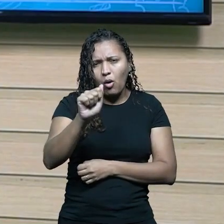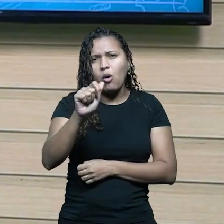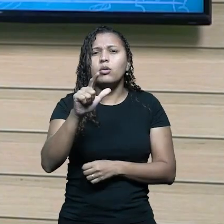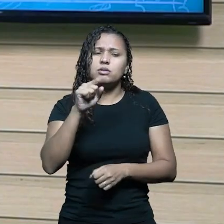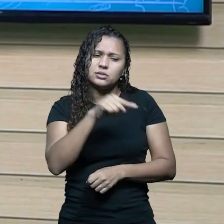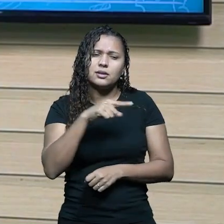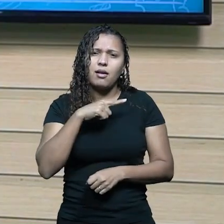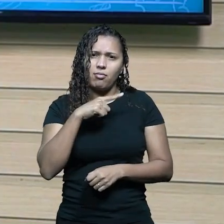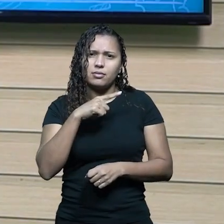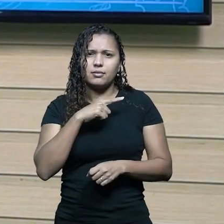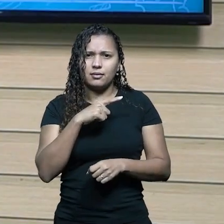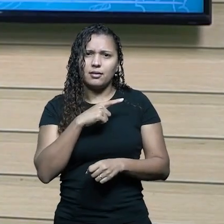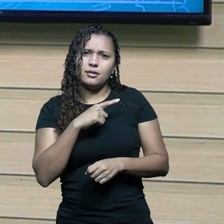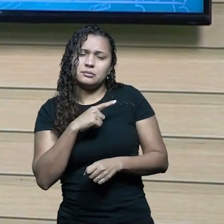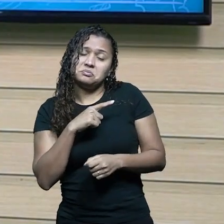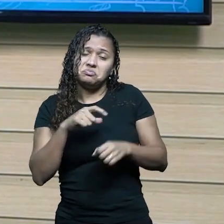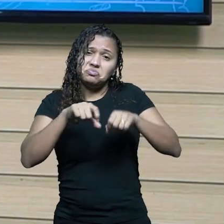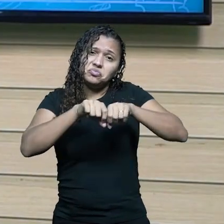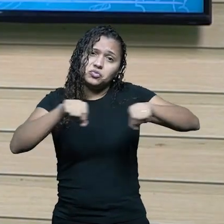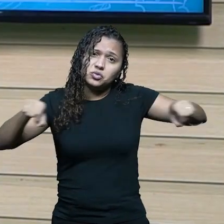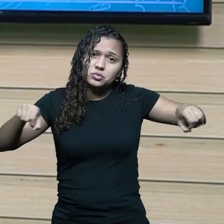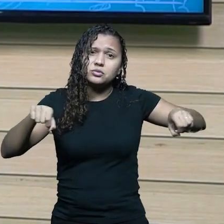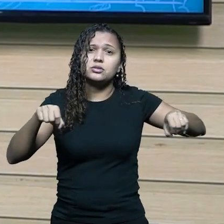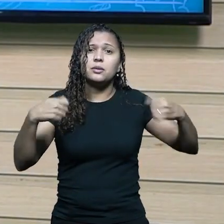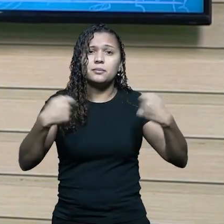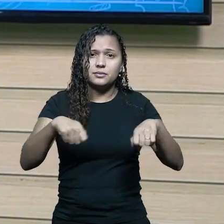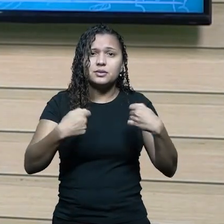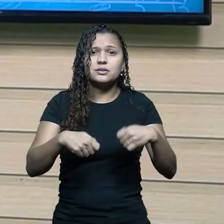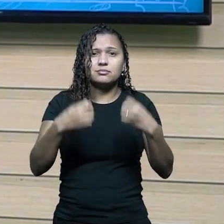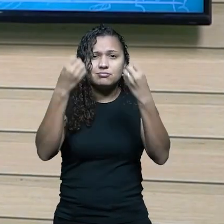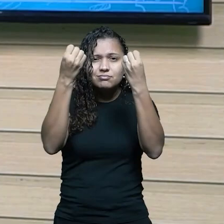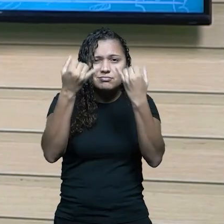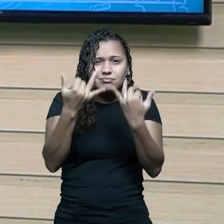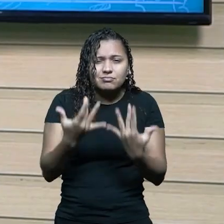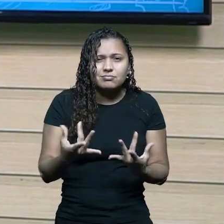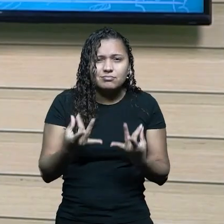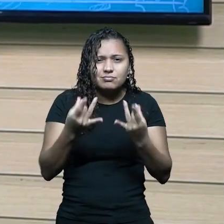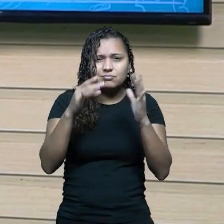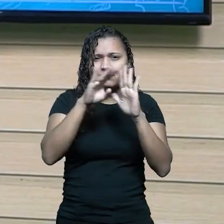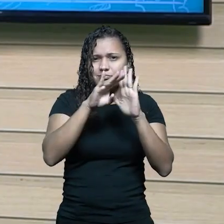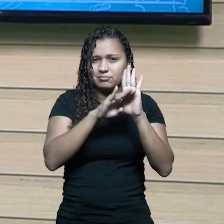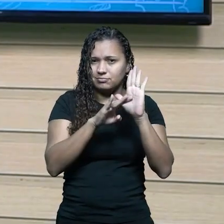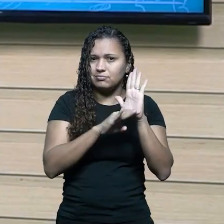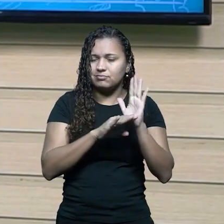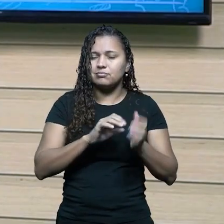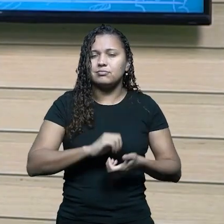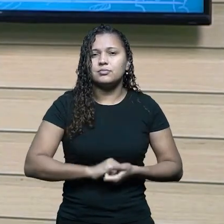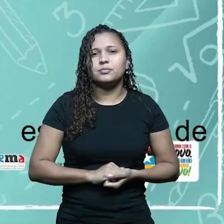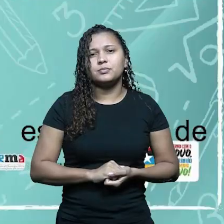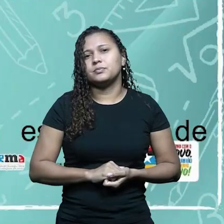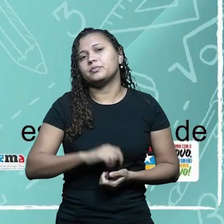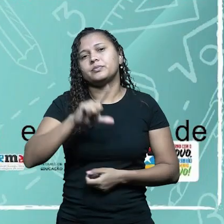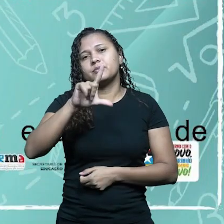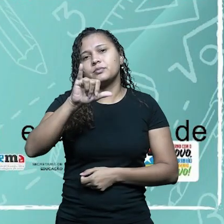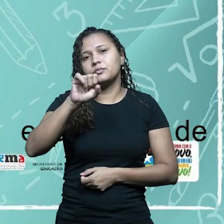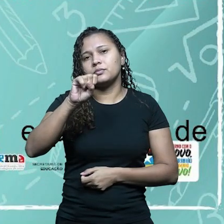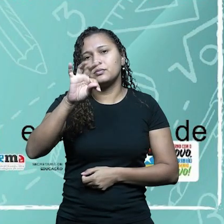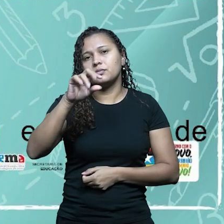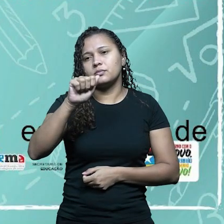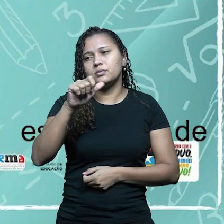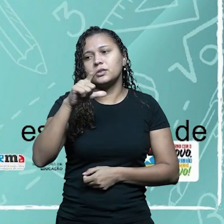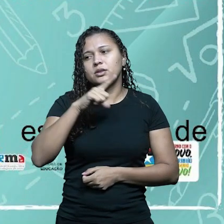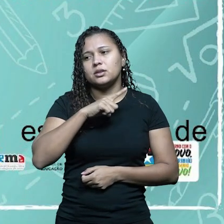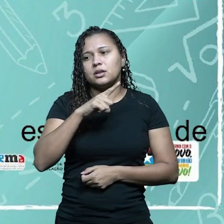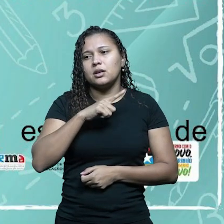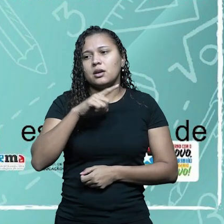mola que vai estar presente naquela tubulação e ela vai estar descrita dentro dessa lista. É apenas isso.